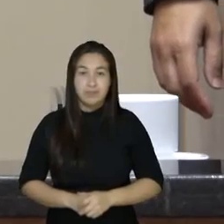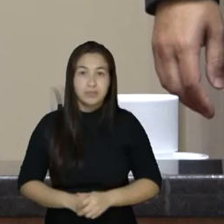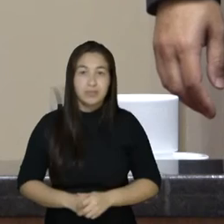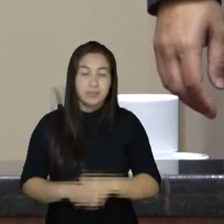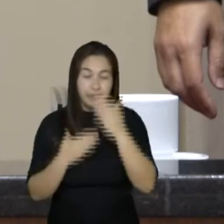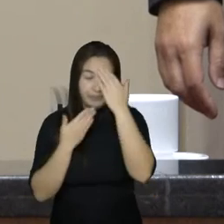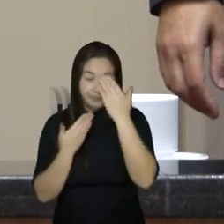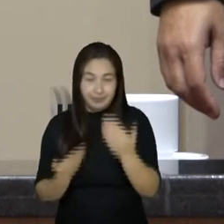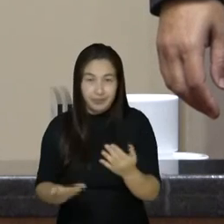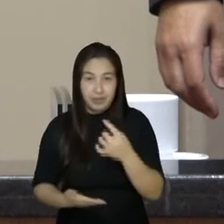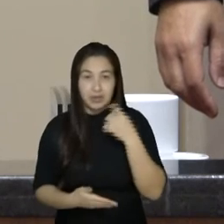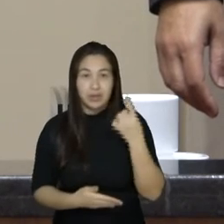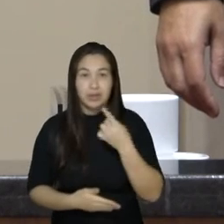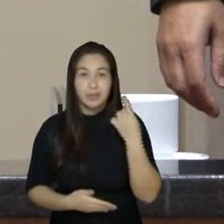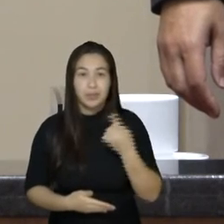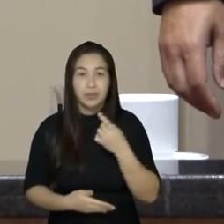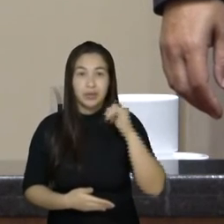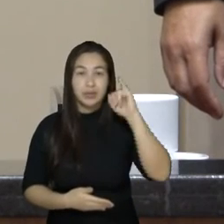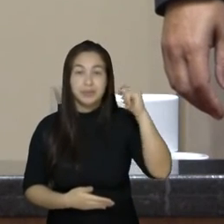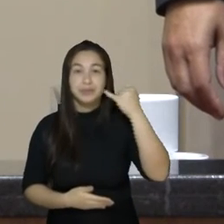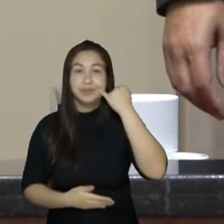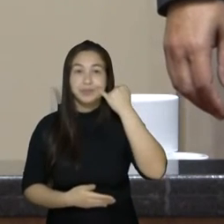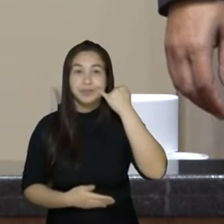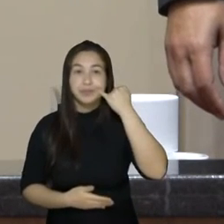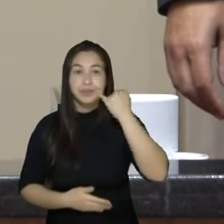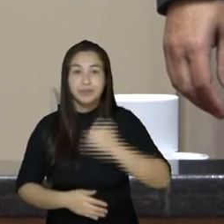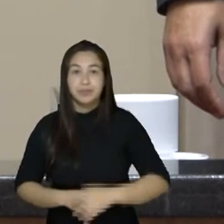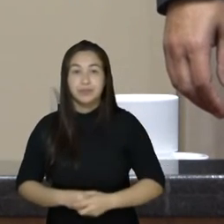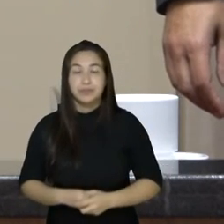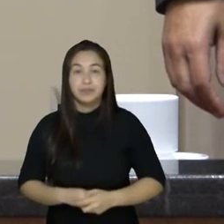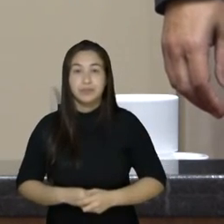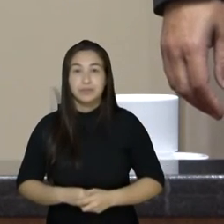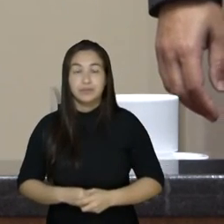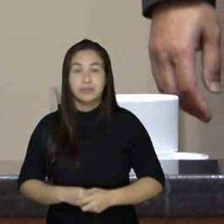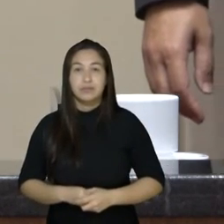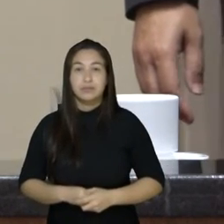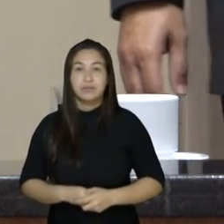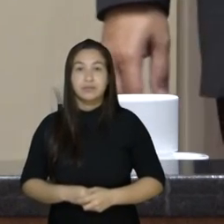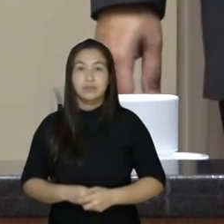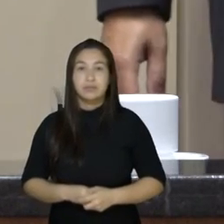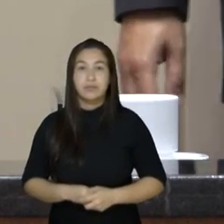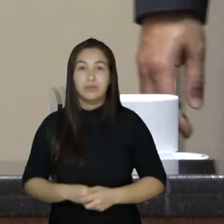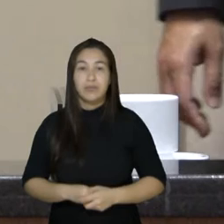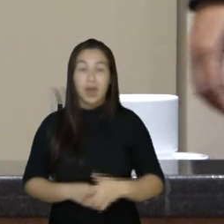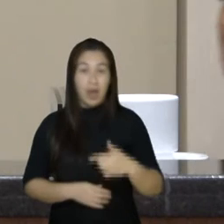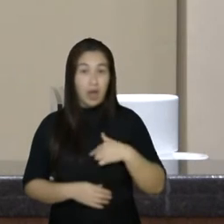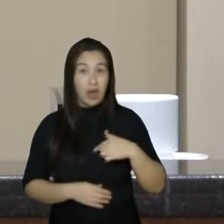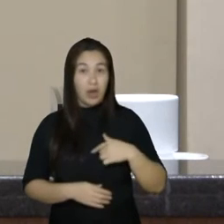Obrigado, deputado Jessé Lopes. Eu sou o próximo inscrito